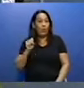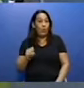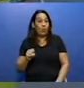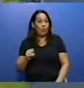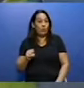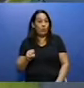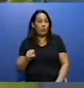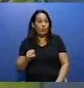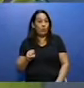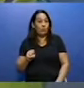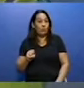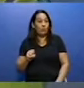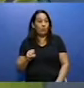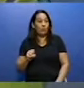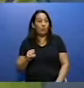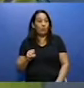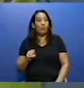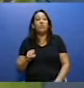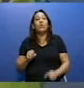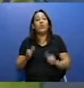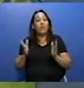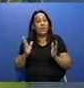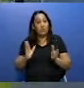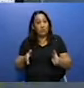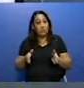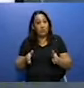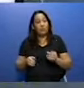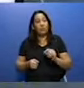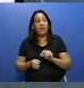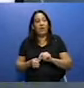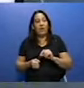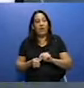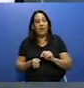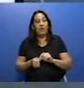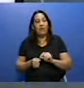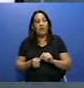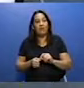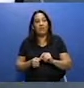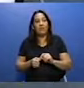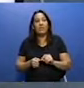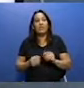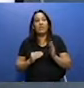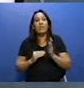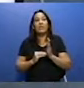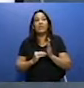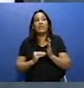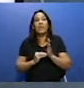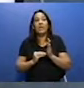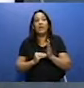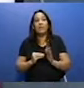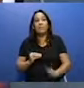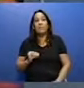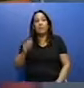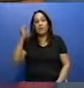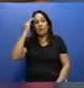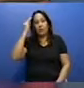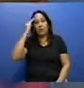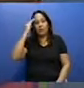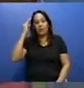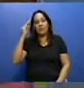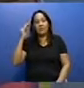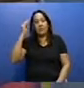8. Então, com essas 9 aqui, mais 8, eu fui até que número? Vamos contar?